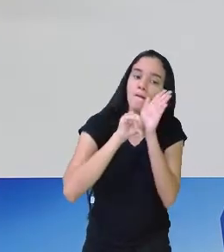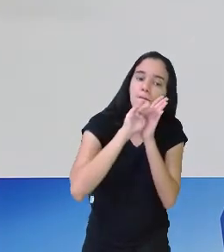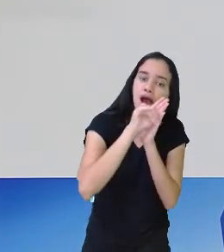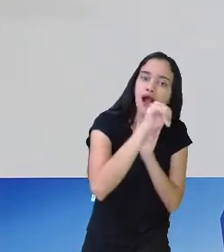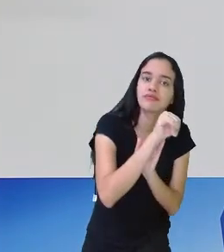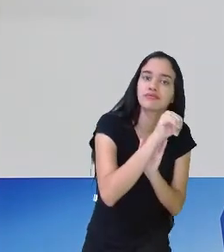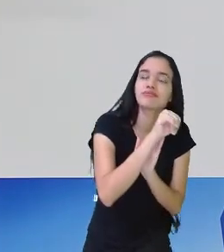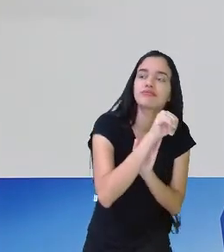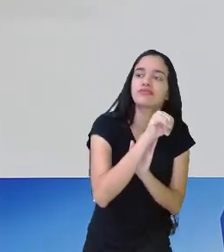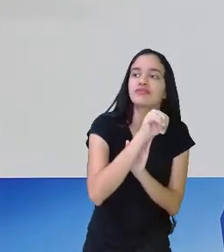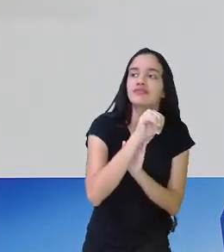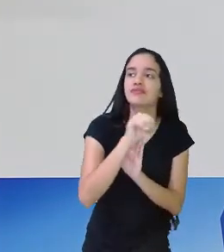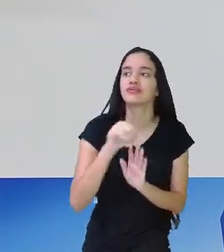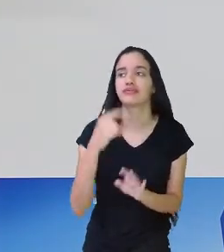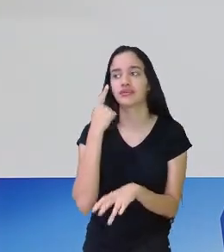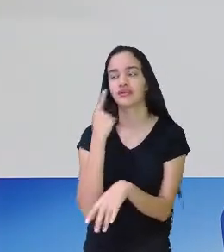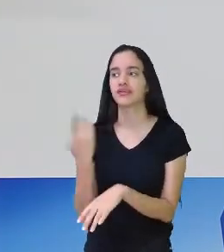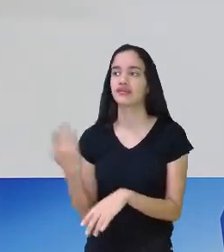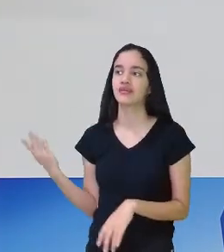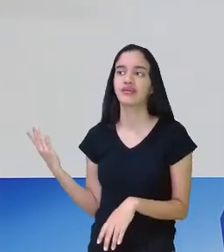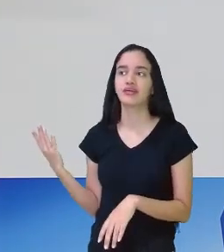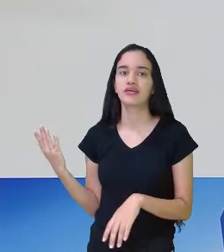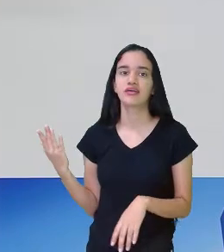Bactérias, com o próximo dali.